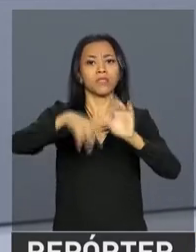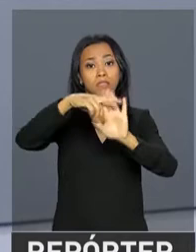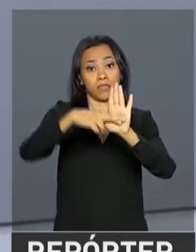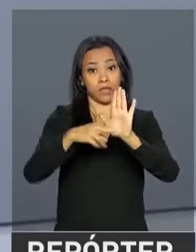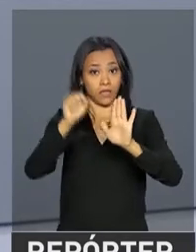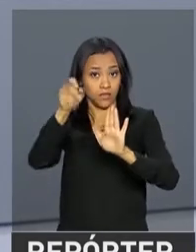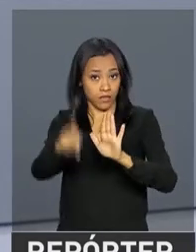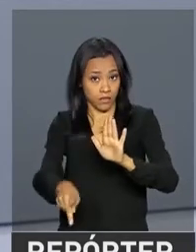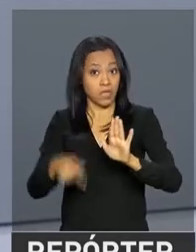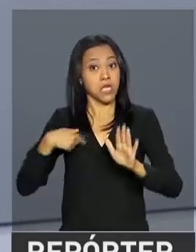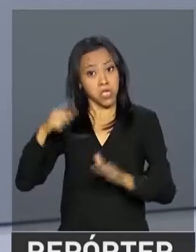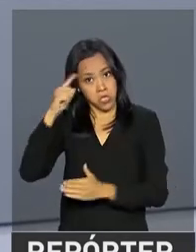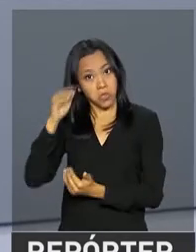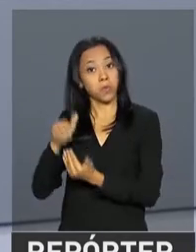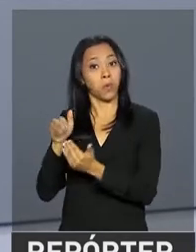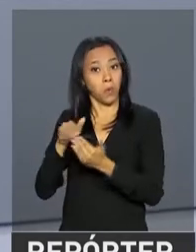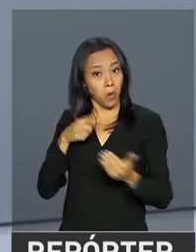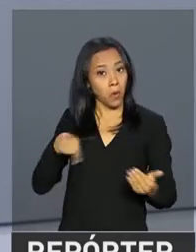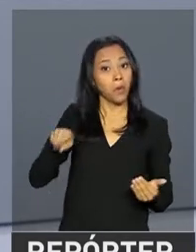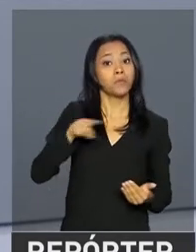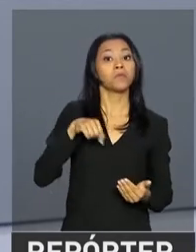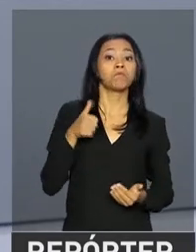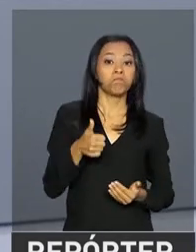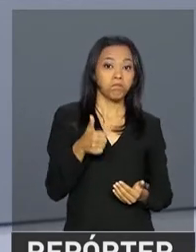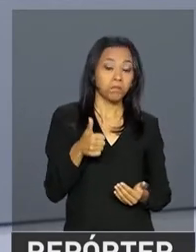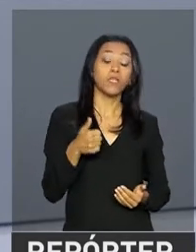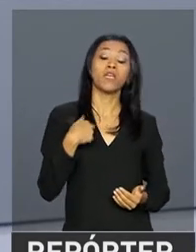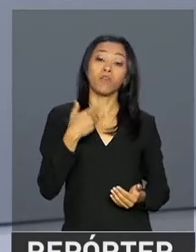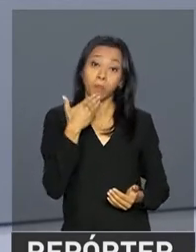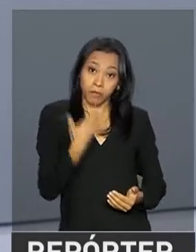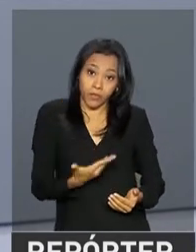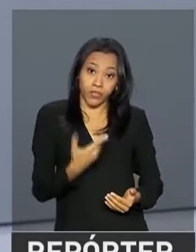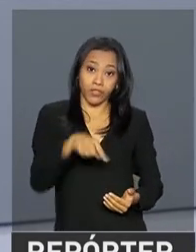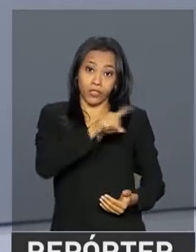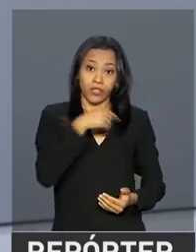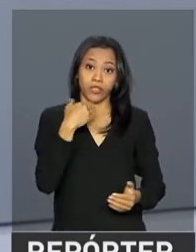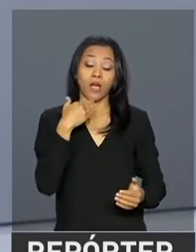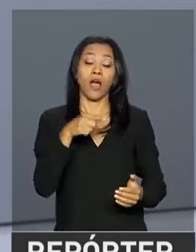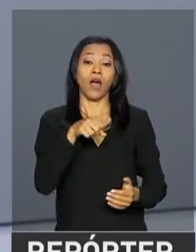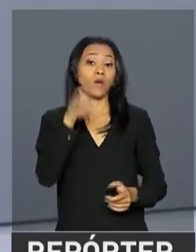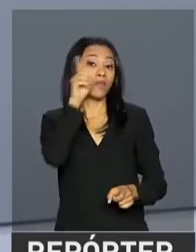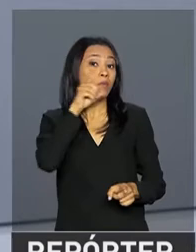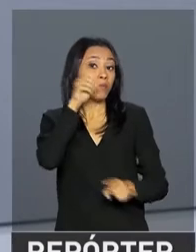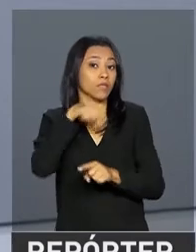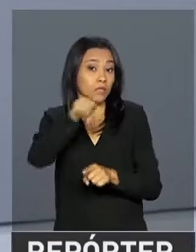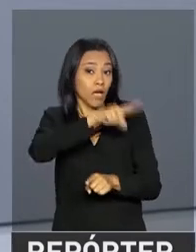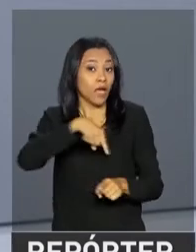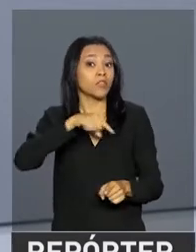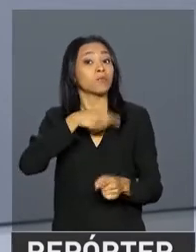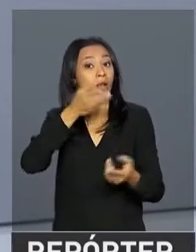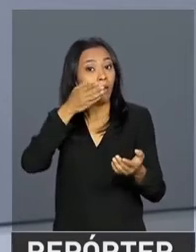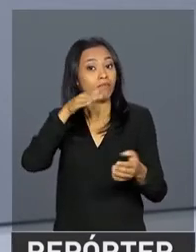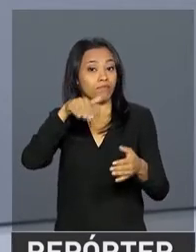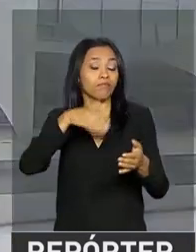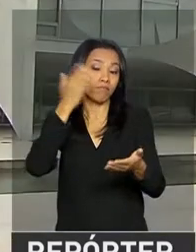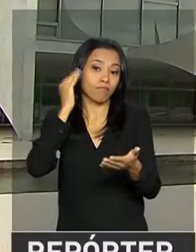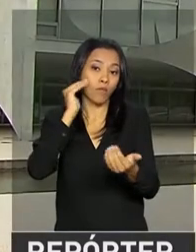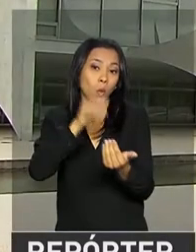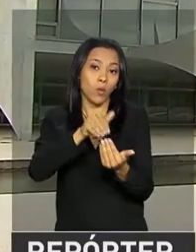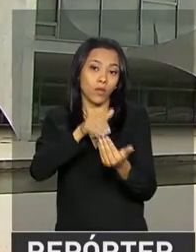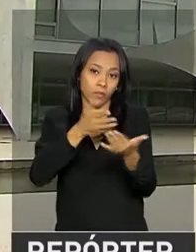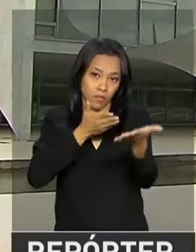às mudanças no sistema de aposentadorias e disseram que vão pedir aos deputados para aprovar a reforma ainda este ano